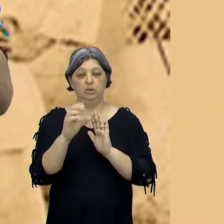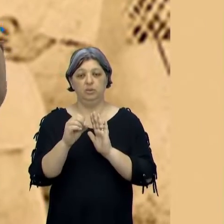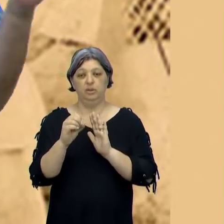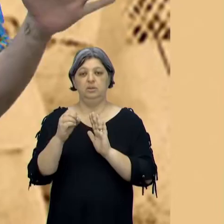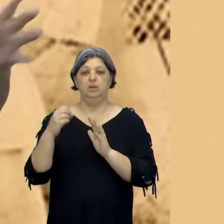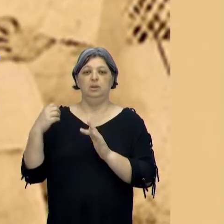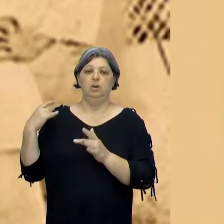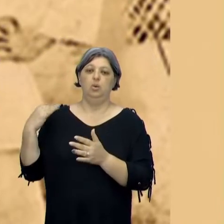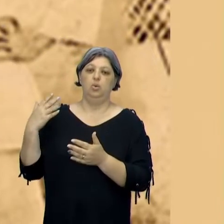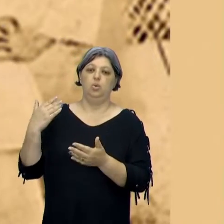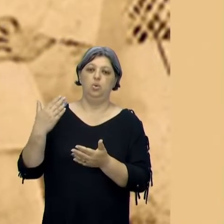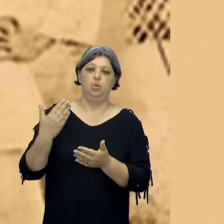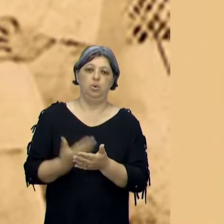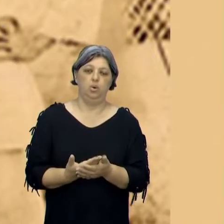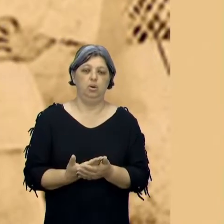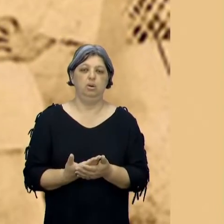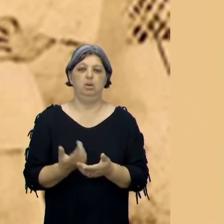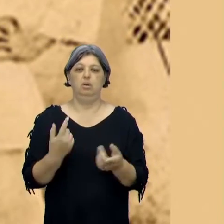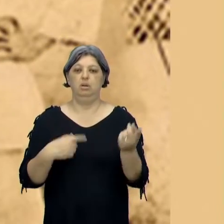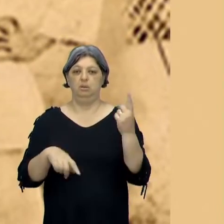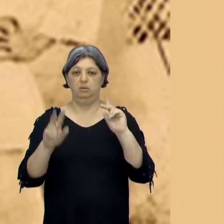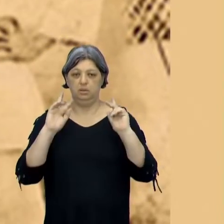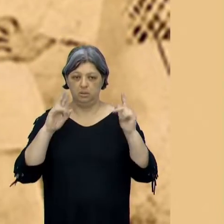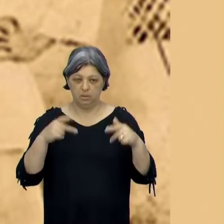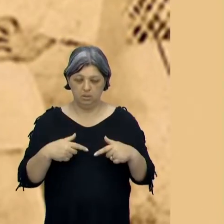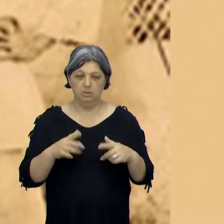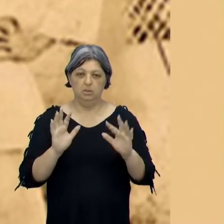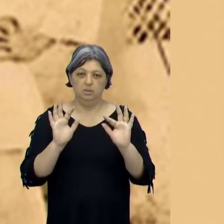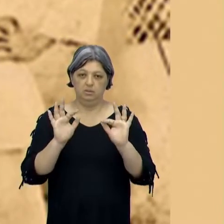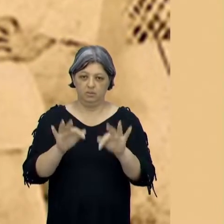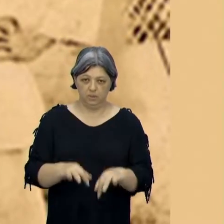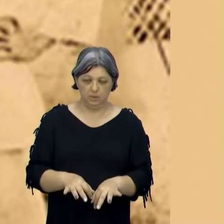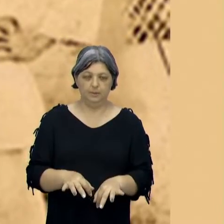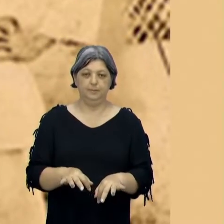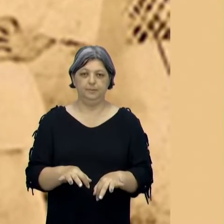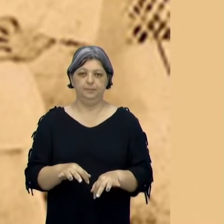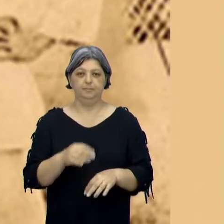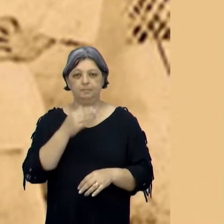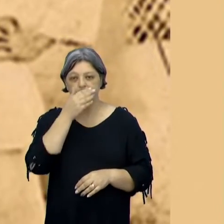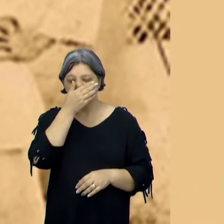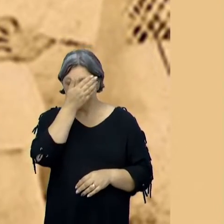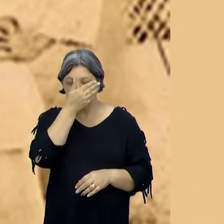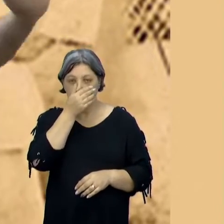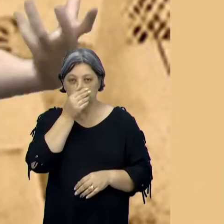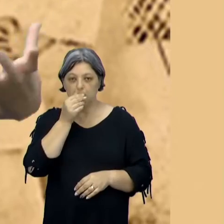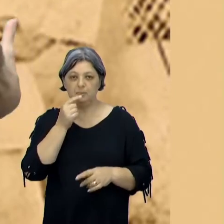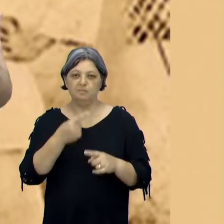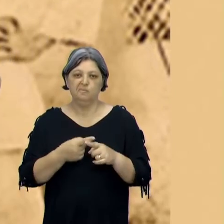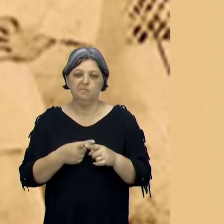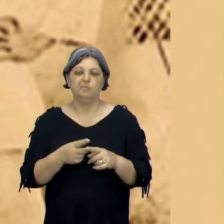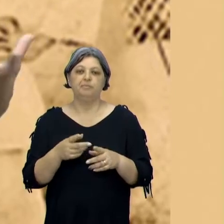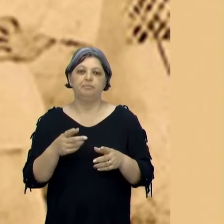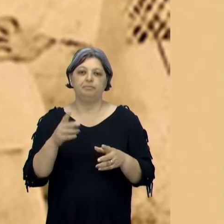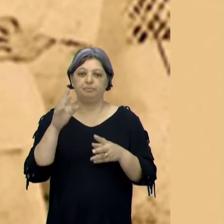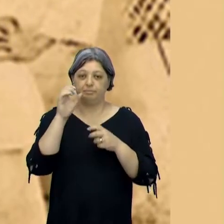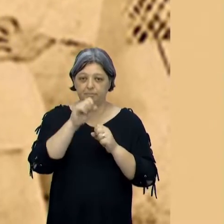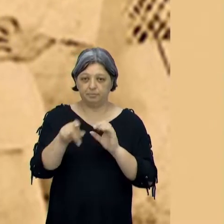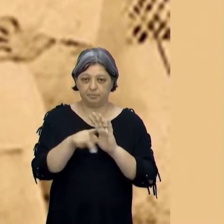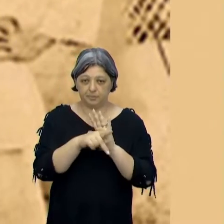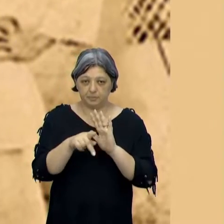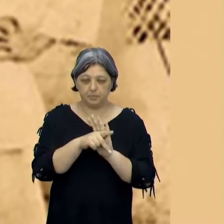a eugenia acaba realmente praticamente terminando quando a gente tem aí um fortalecimento maior da